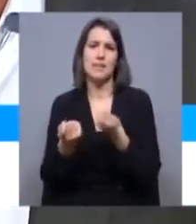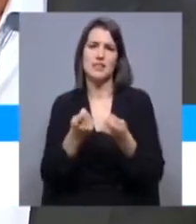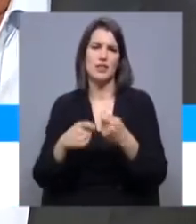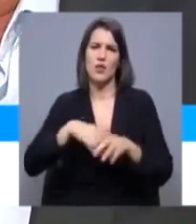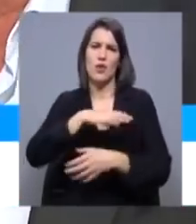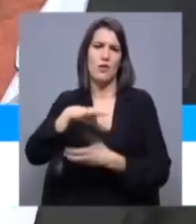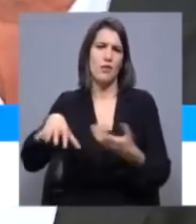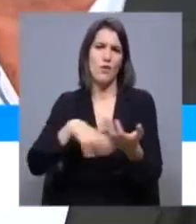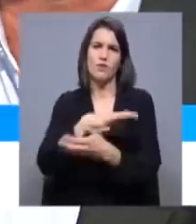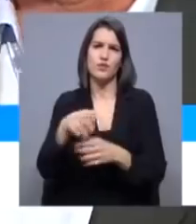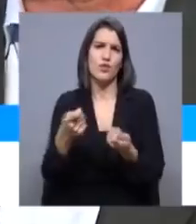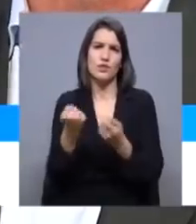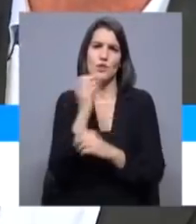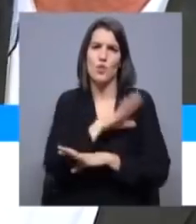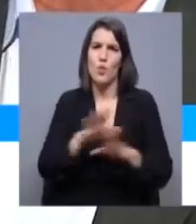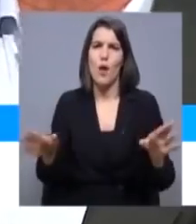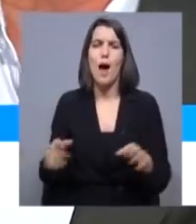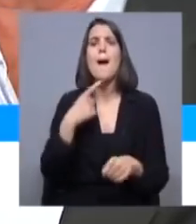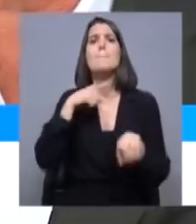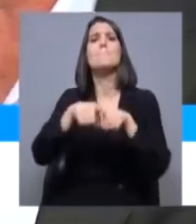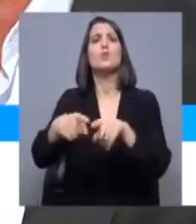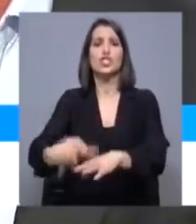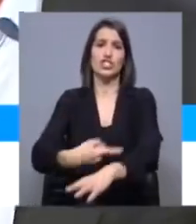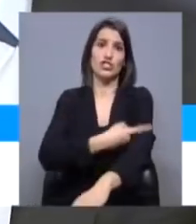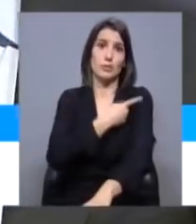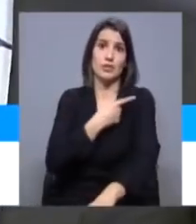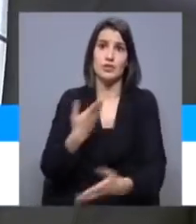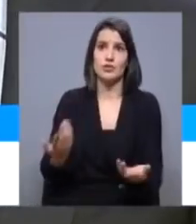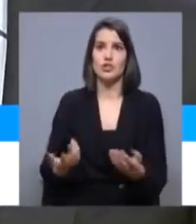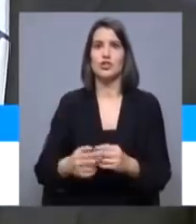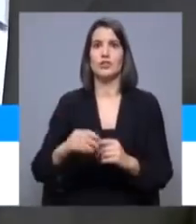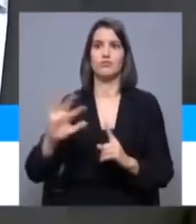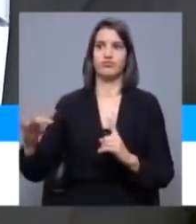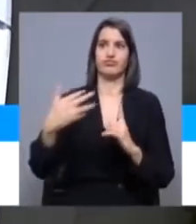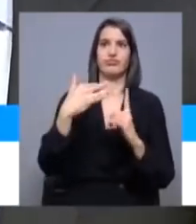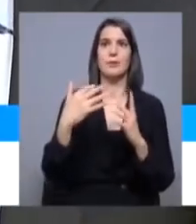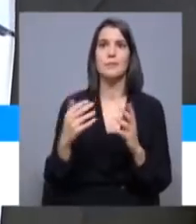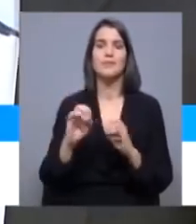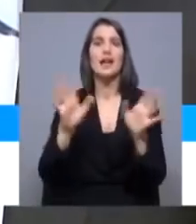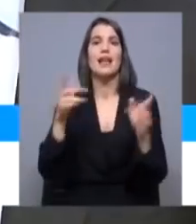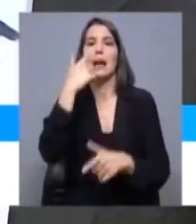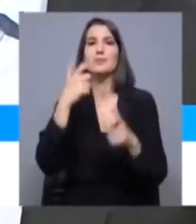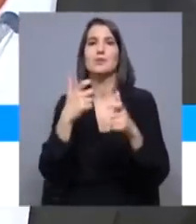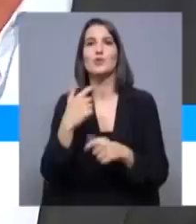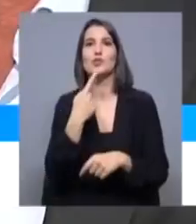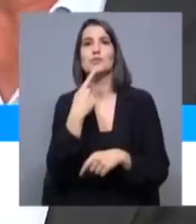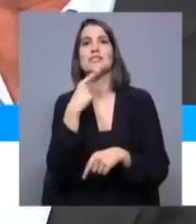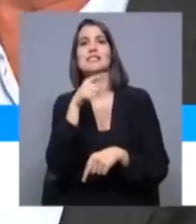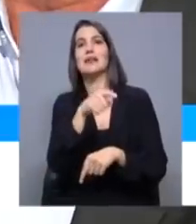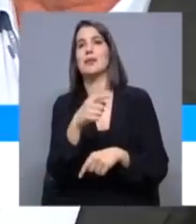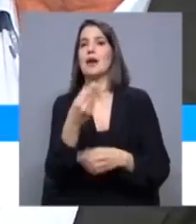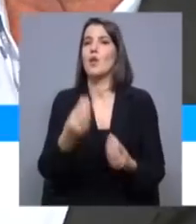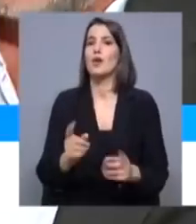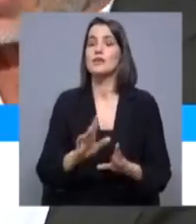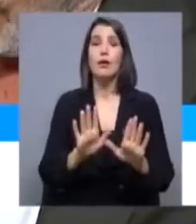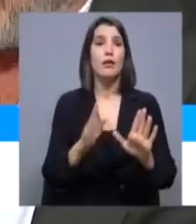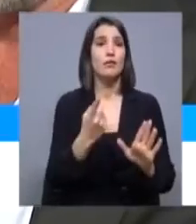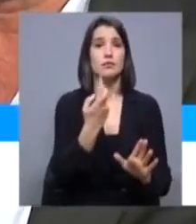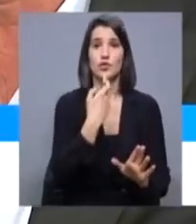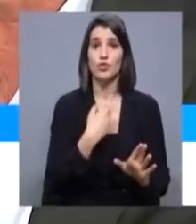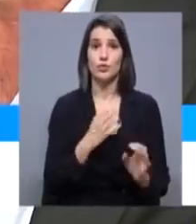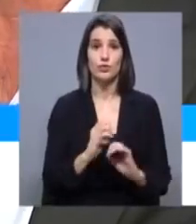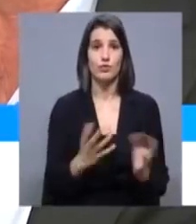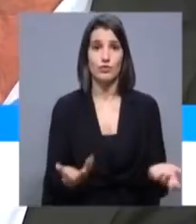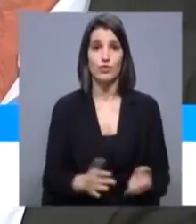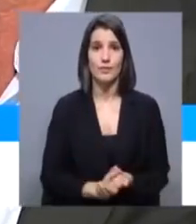organizado que é um partido com políticos extremistas e terroristas é óbvio que isto não é assim ainda não respondeu